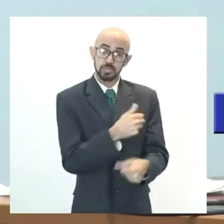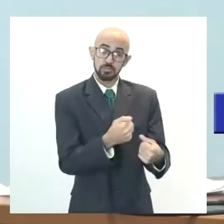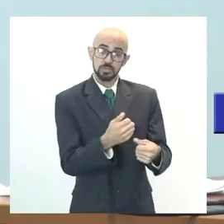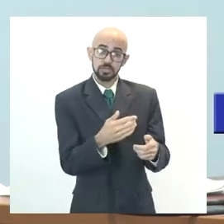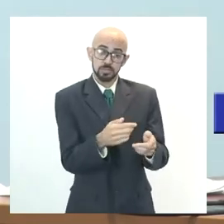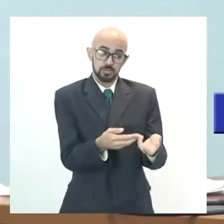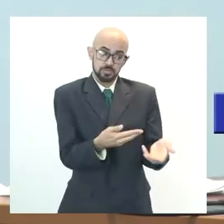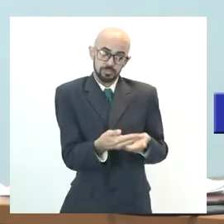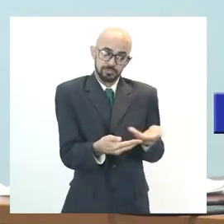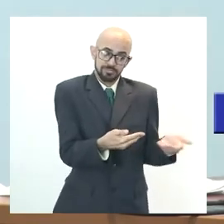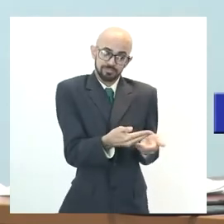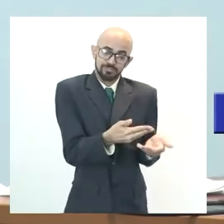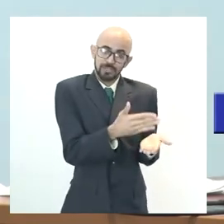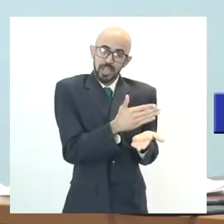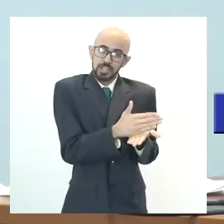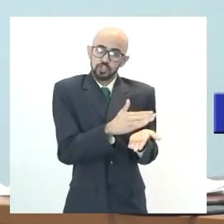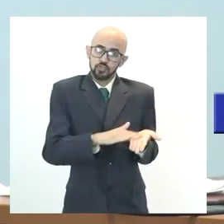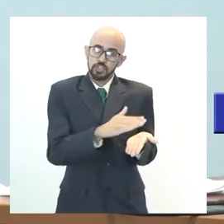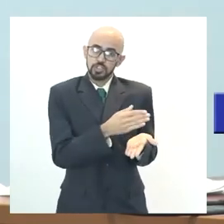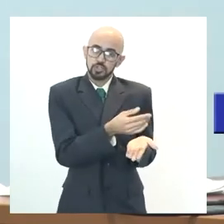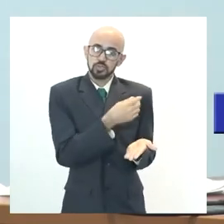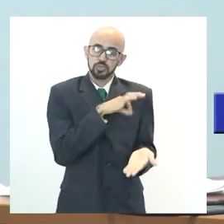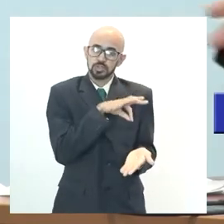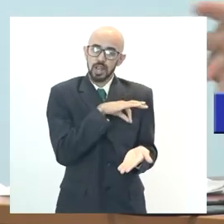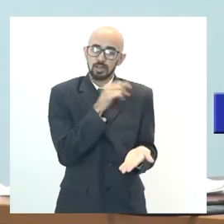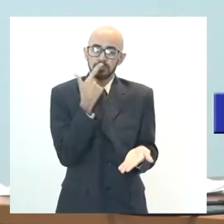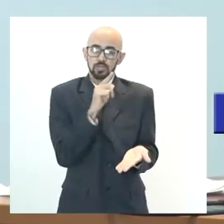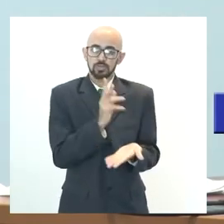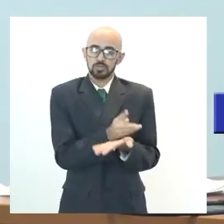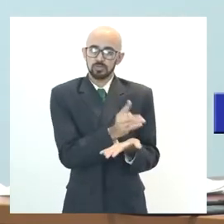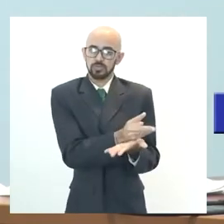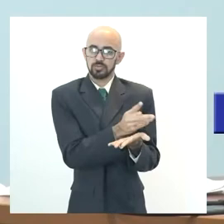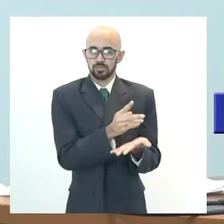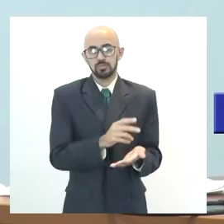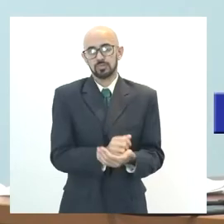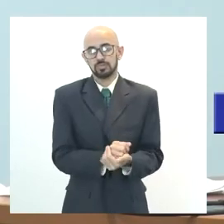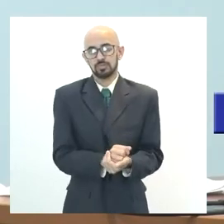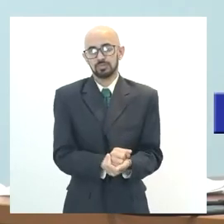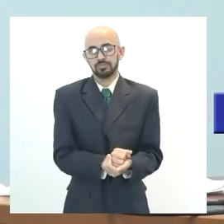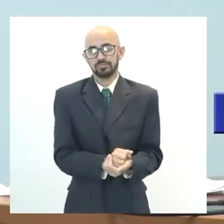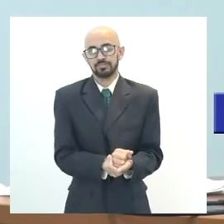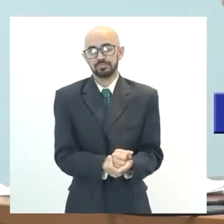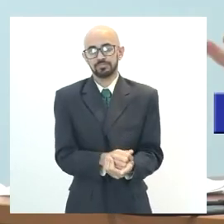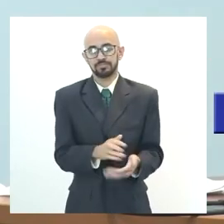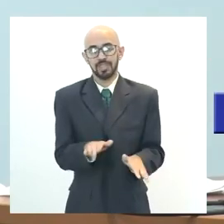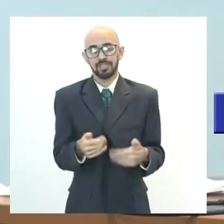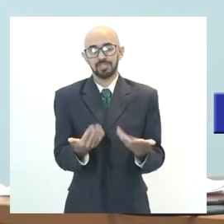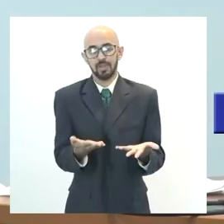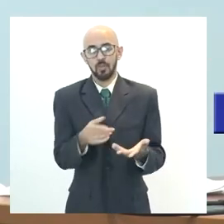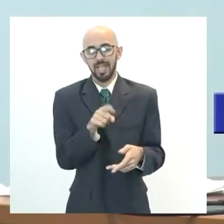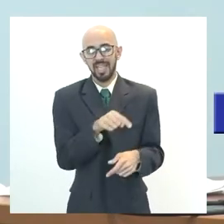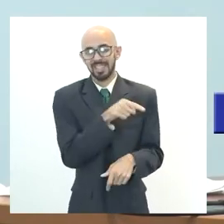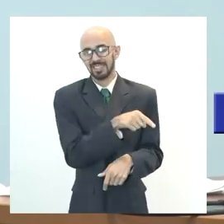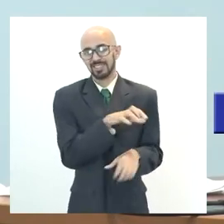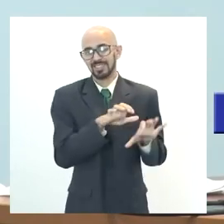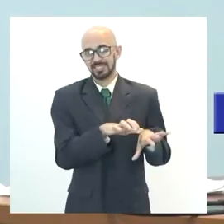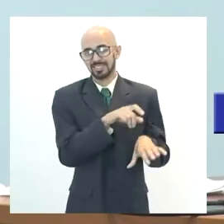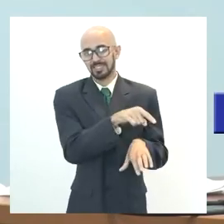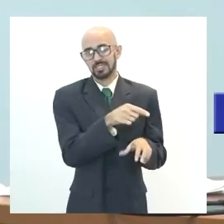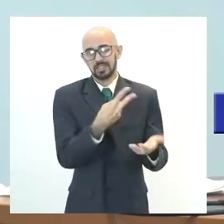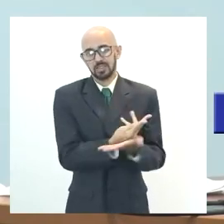tem que fazer Rashad às vezes para poder sobreviver e continuar no seu emprego então é disso que se trata